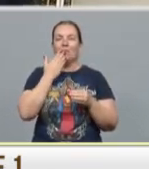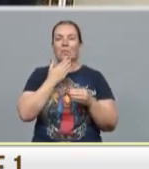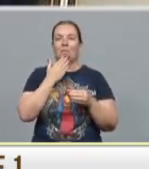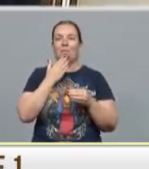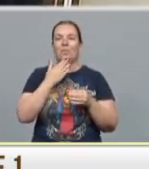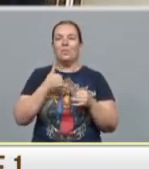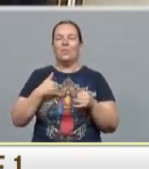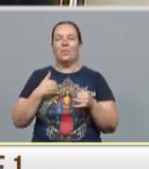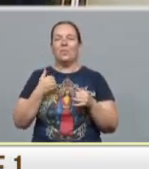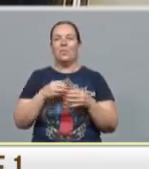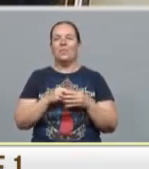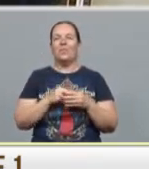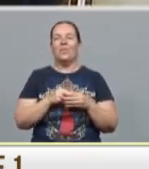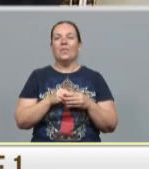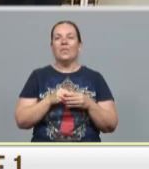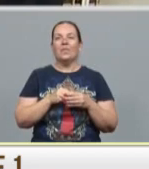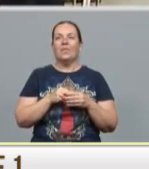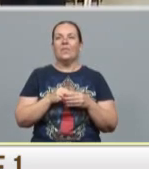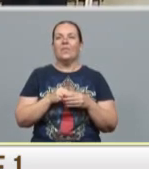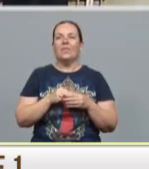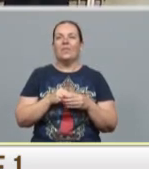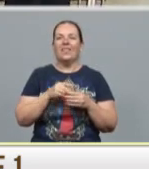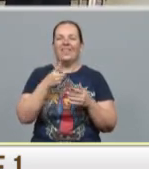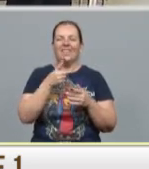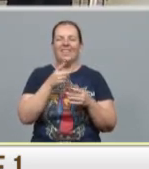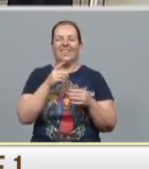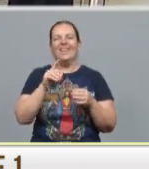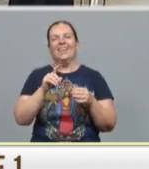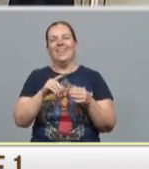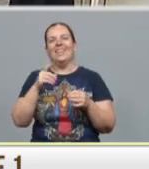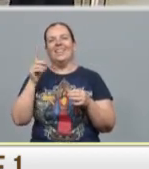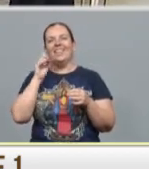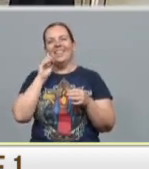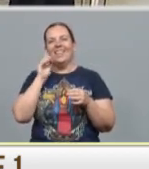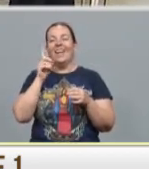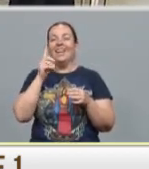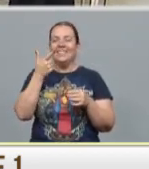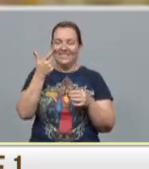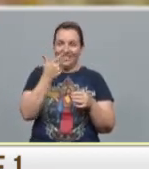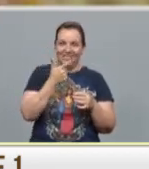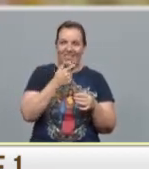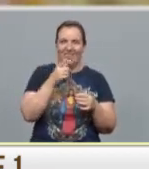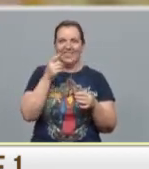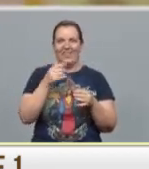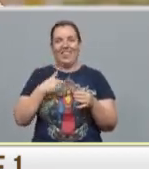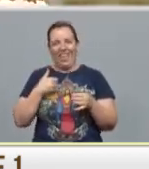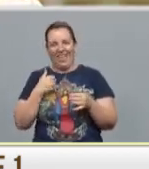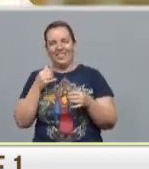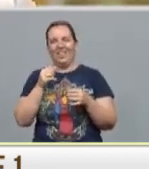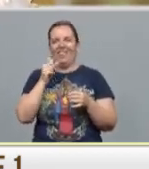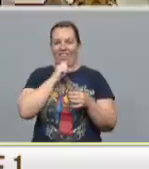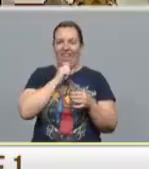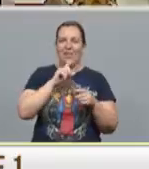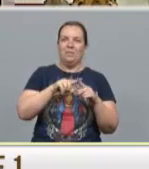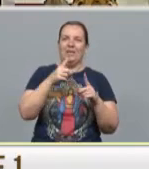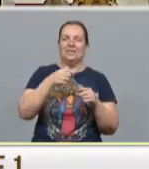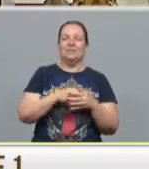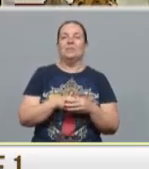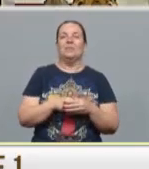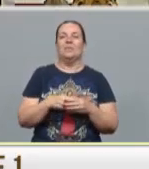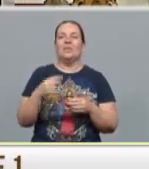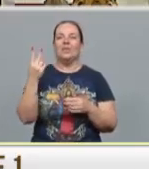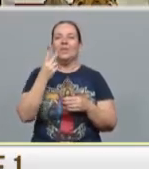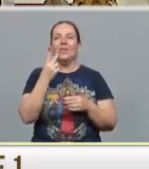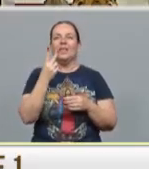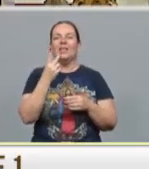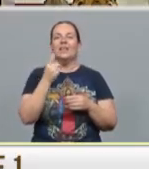aniversário vai ficando muito, um número muito alto. De padre dá uma diminuída, né? Segundo, entre nós